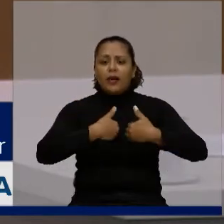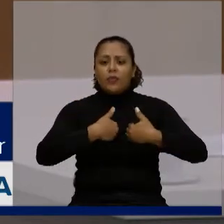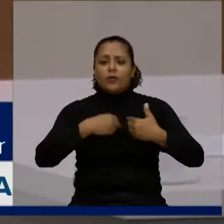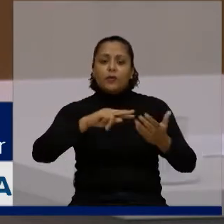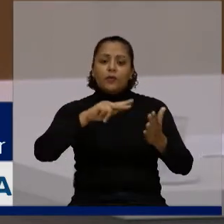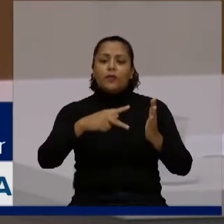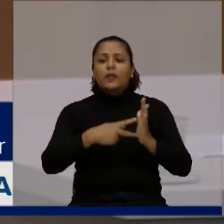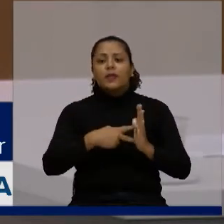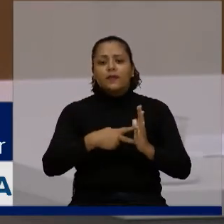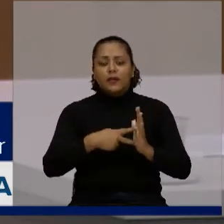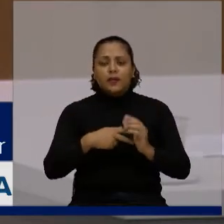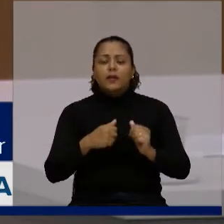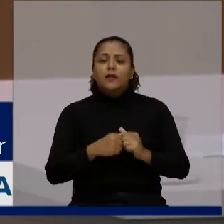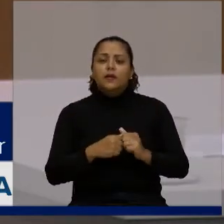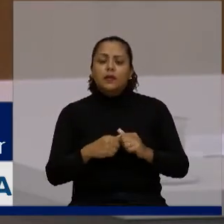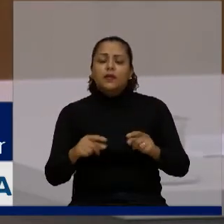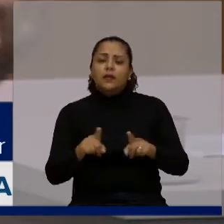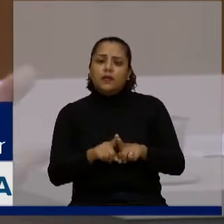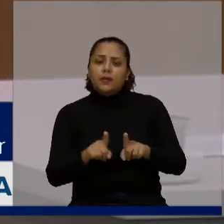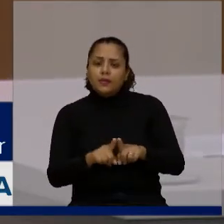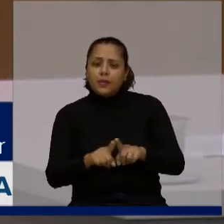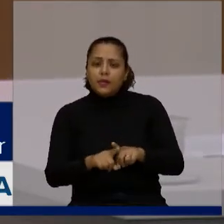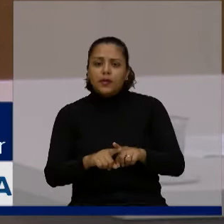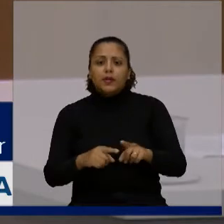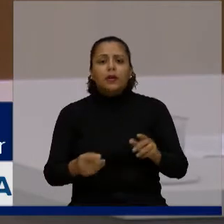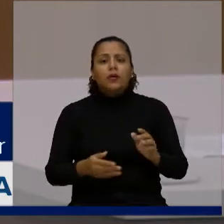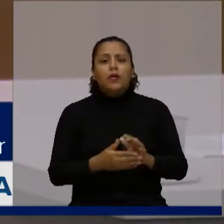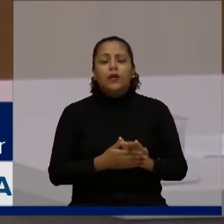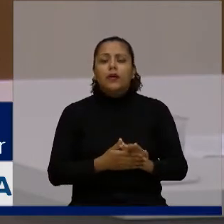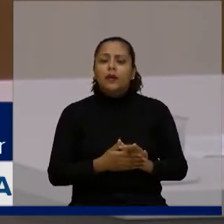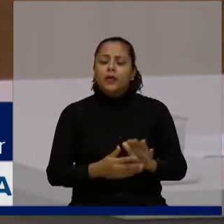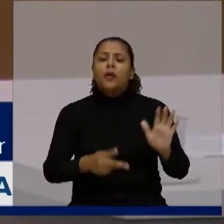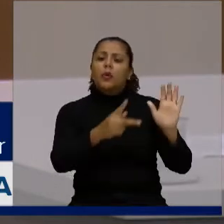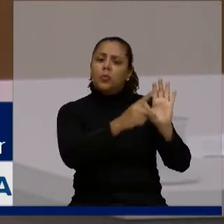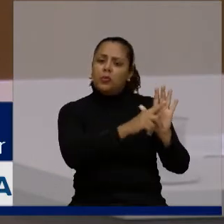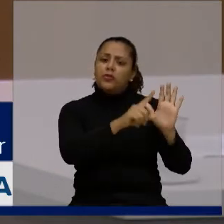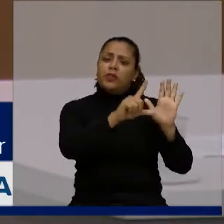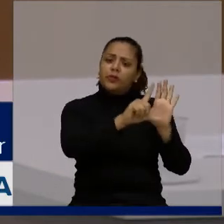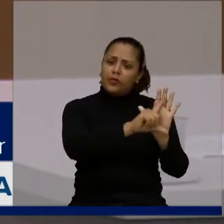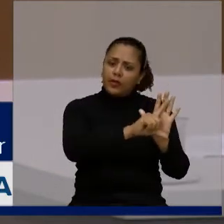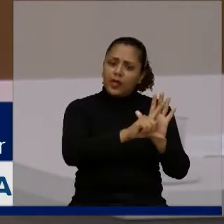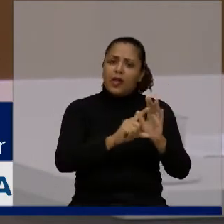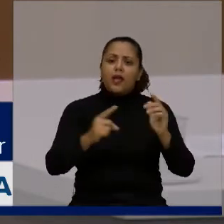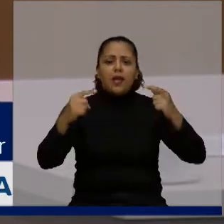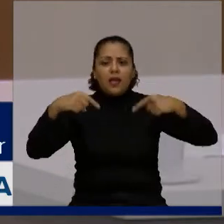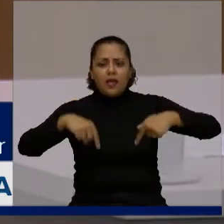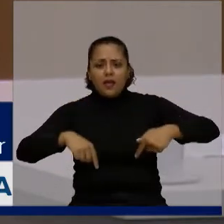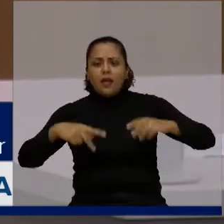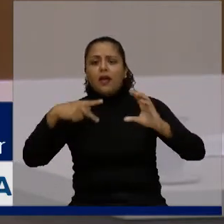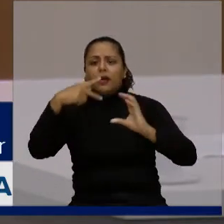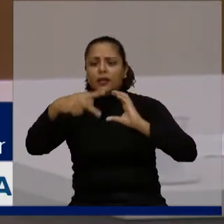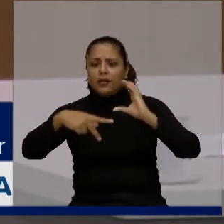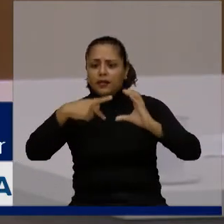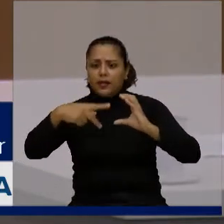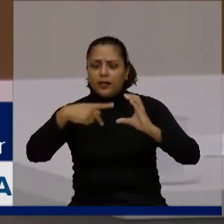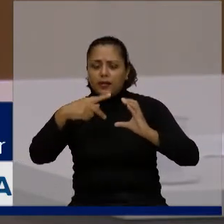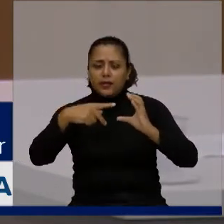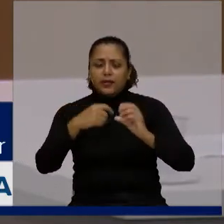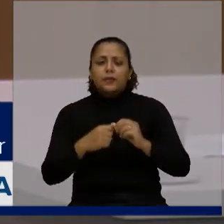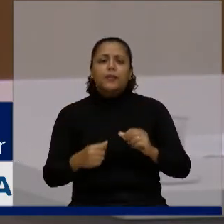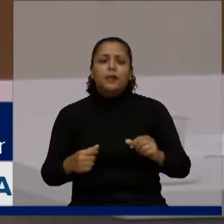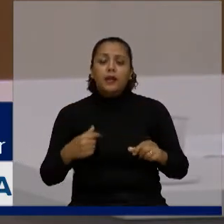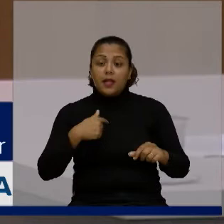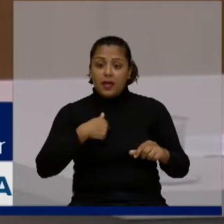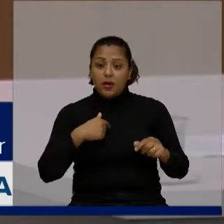colocação, principalmente, de mais um projeto de lei dessa casa, da autoria da Dulce Rita, meu, mais o